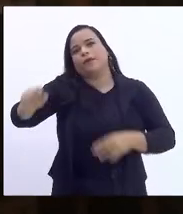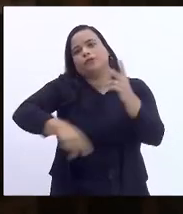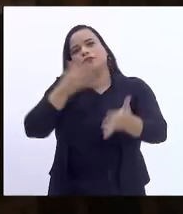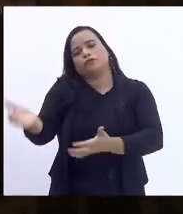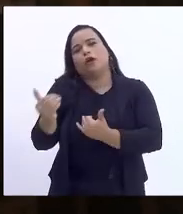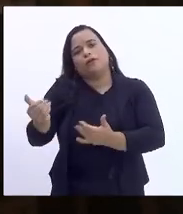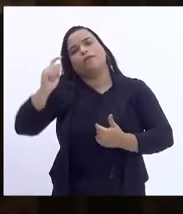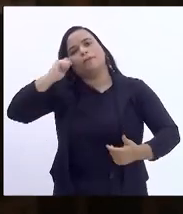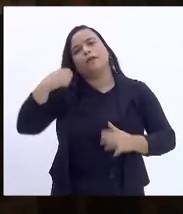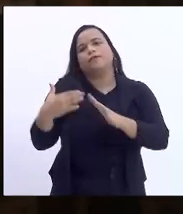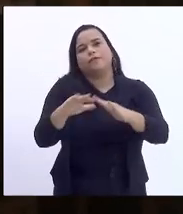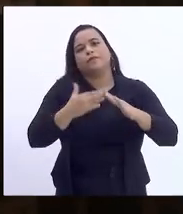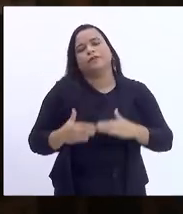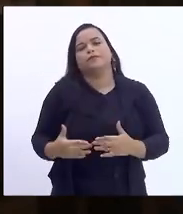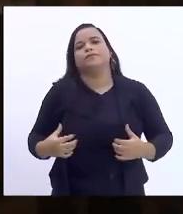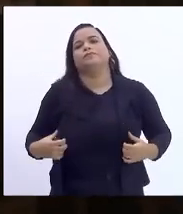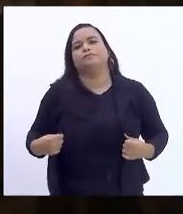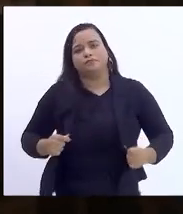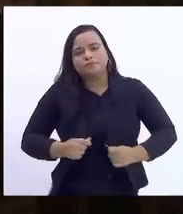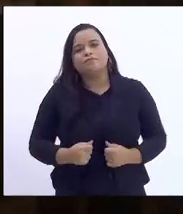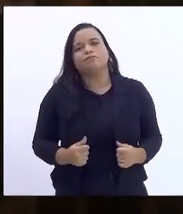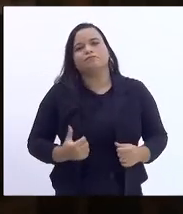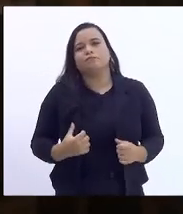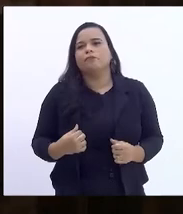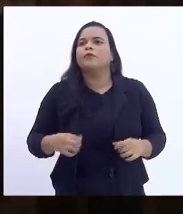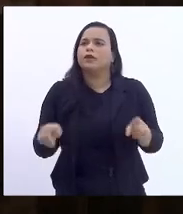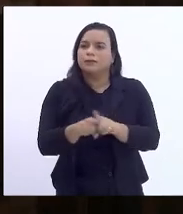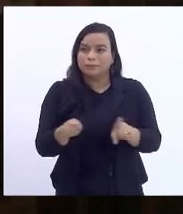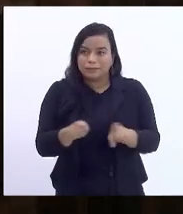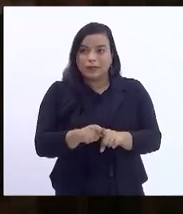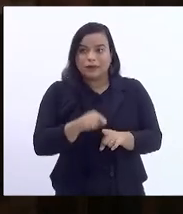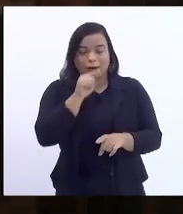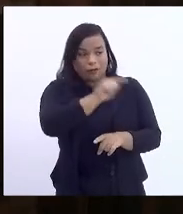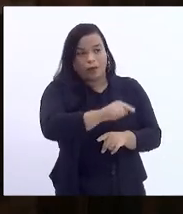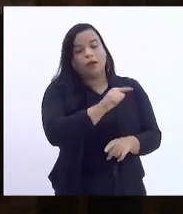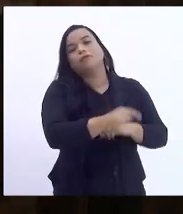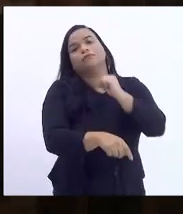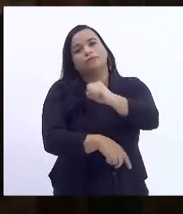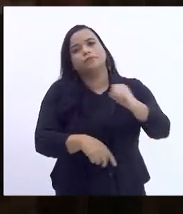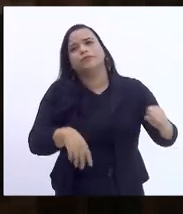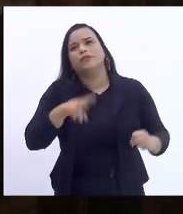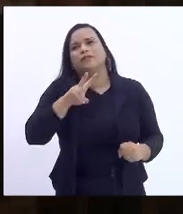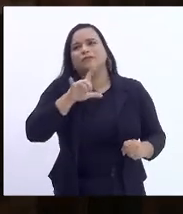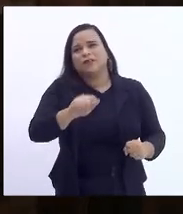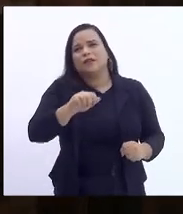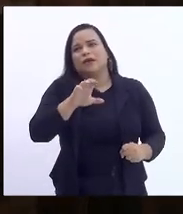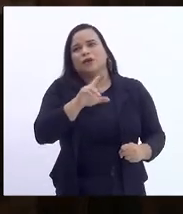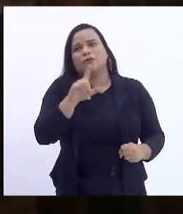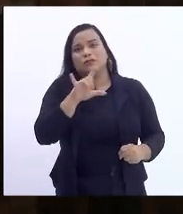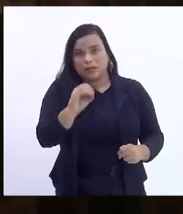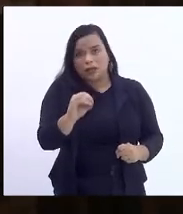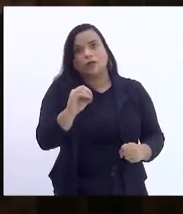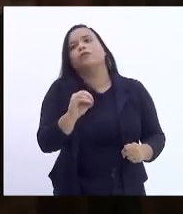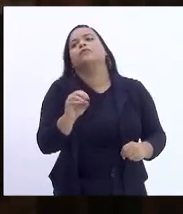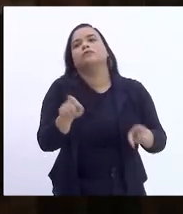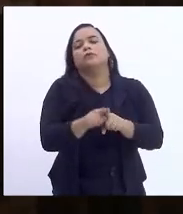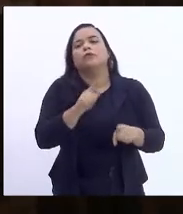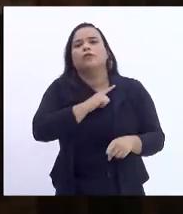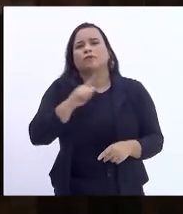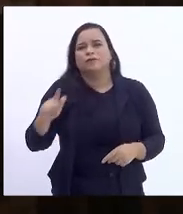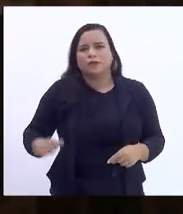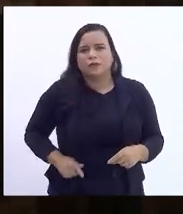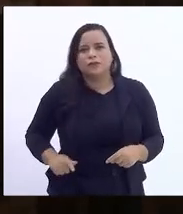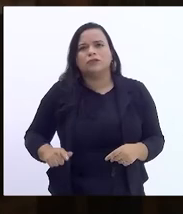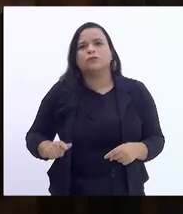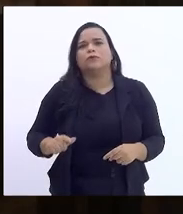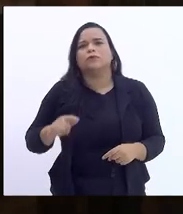Nossa Juventude preta e favelada não é à toa que depois da chacina da Vila Cruzeiro o governador e o porta-voz da polícia